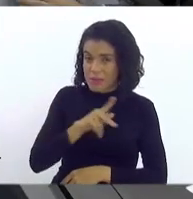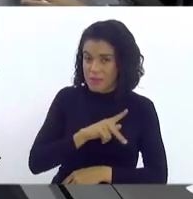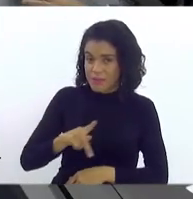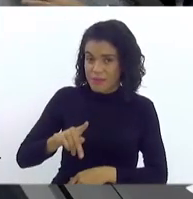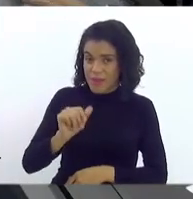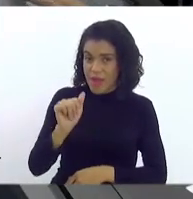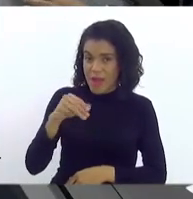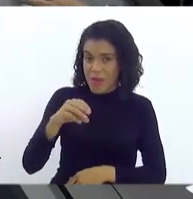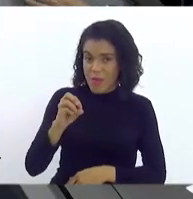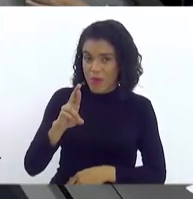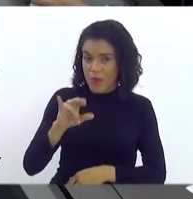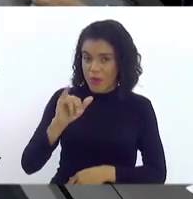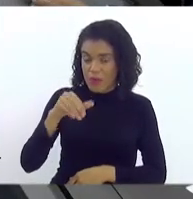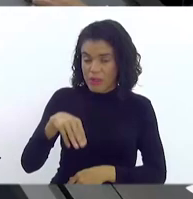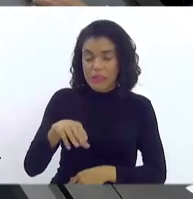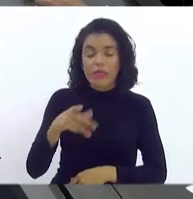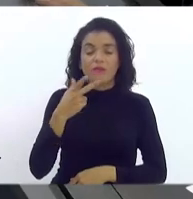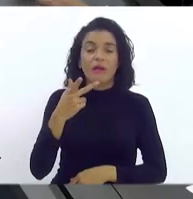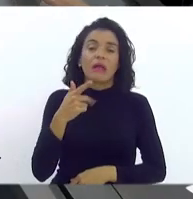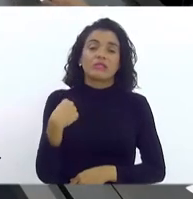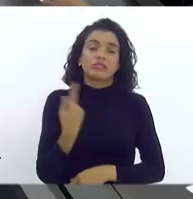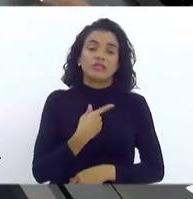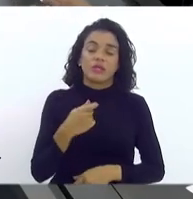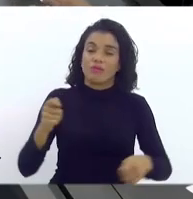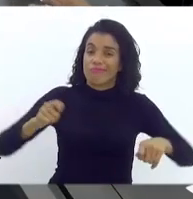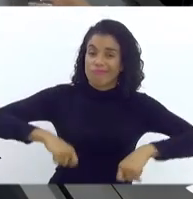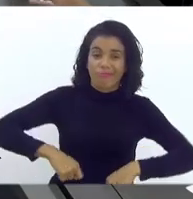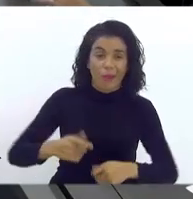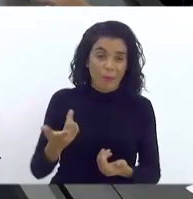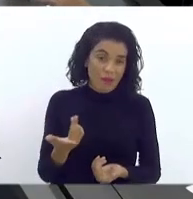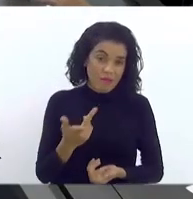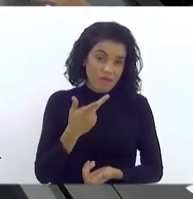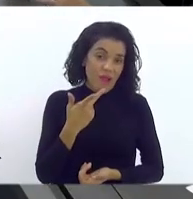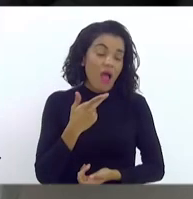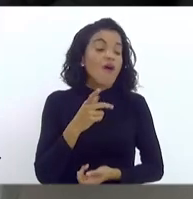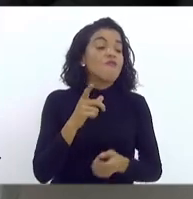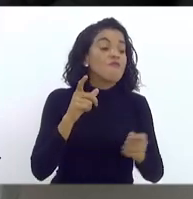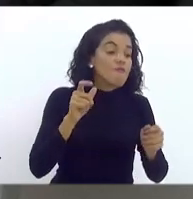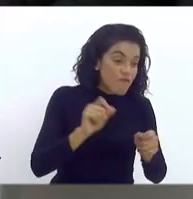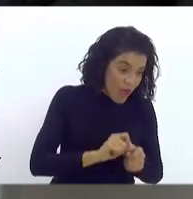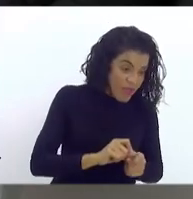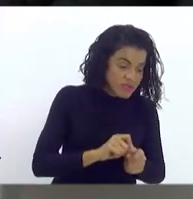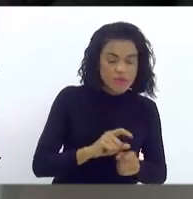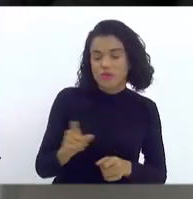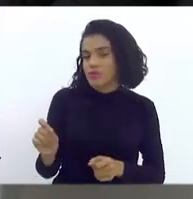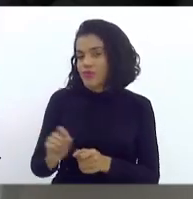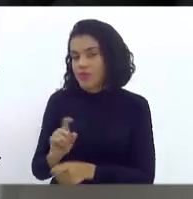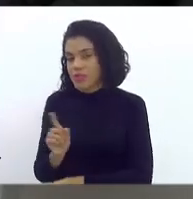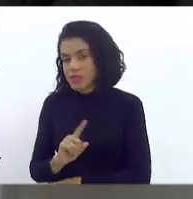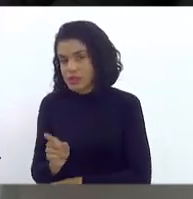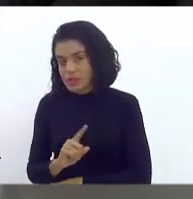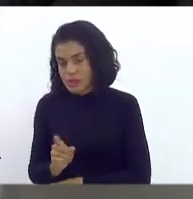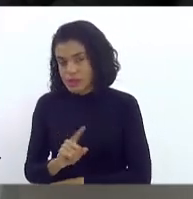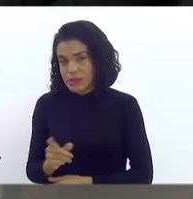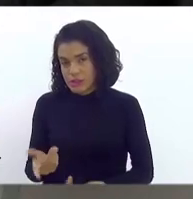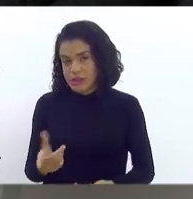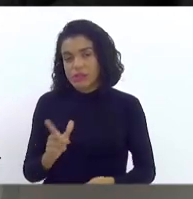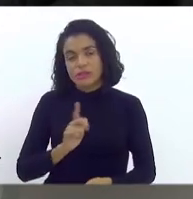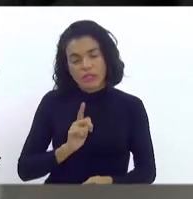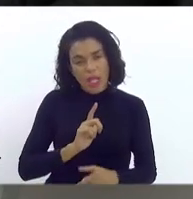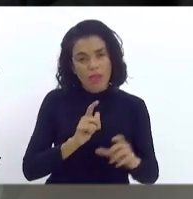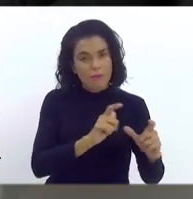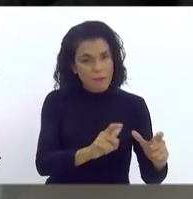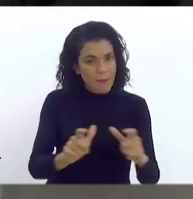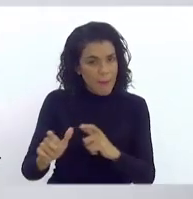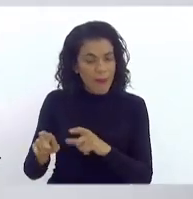nossa incapacidade de dizer se foi feito ou não foi feito. Tem outro desses atores aí nas